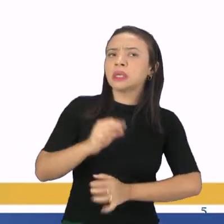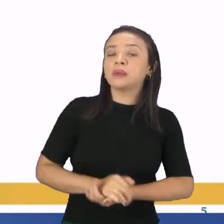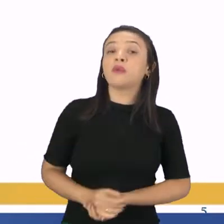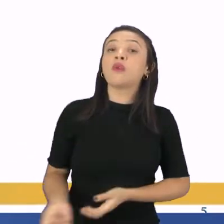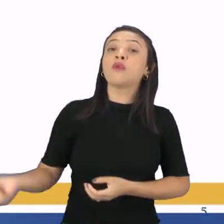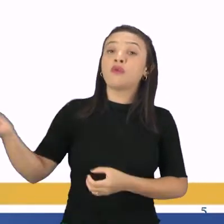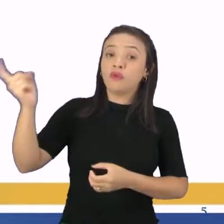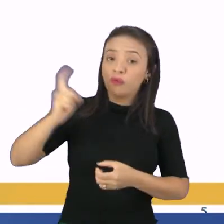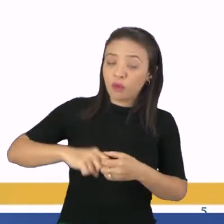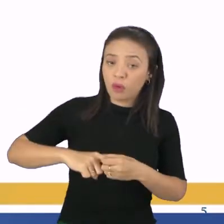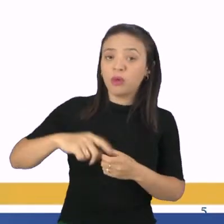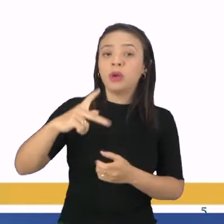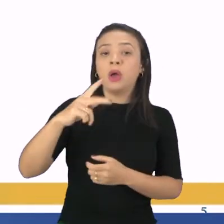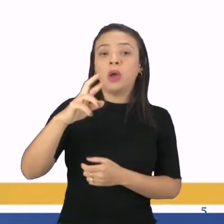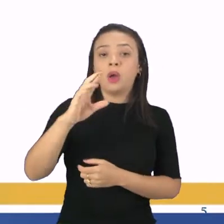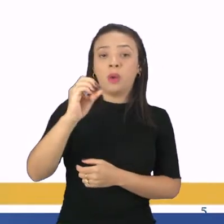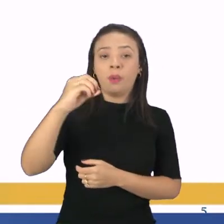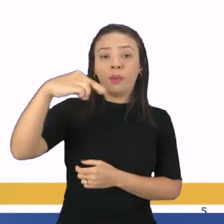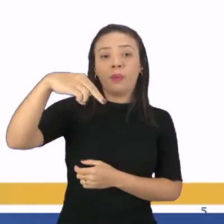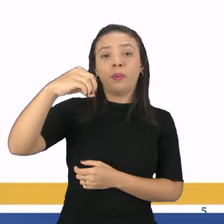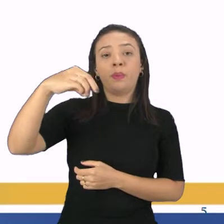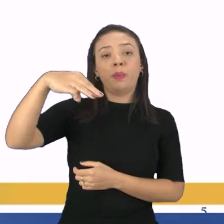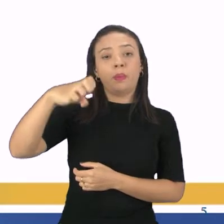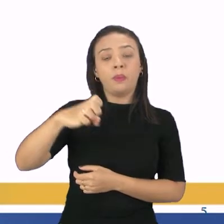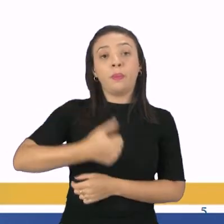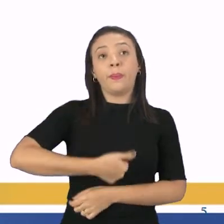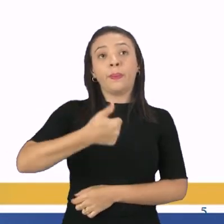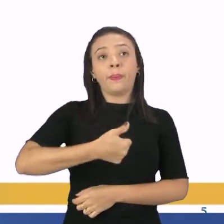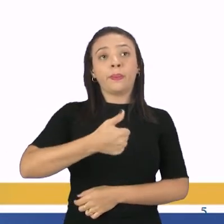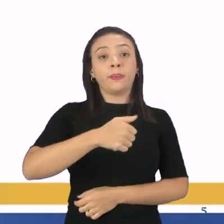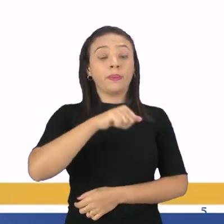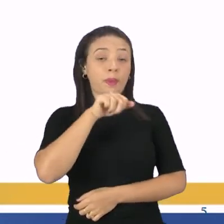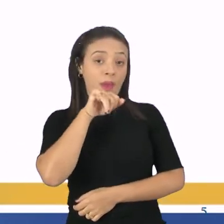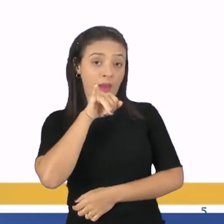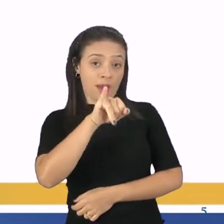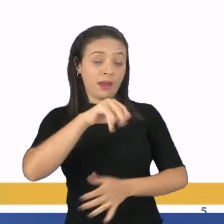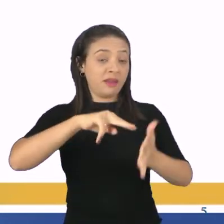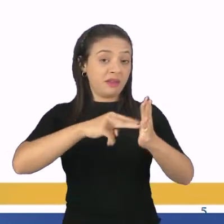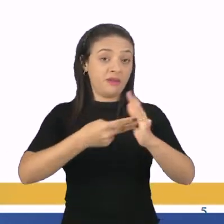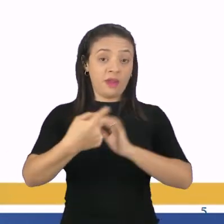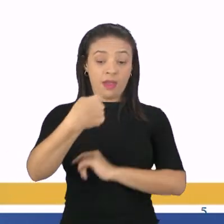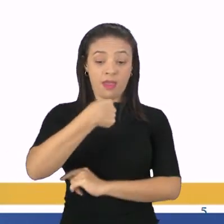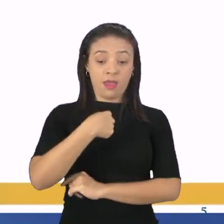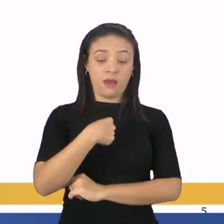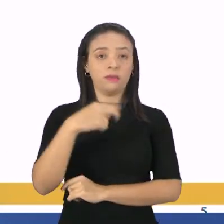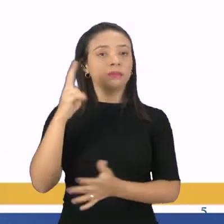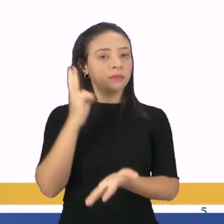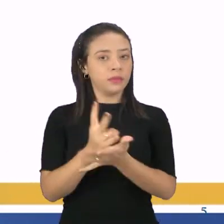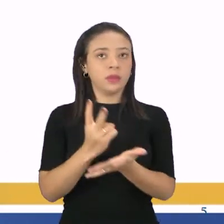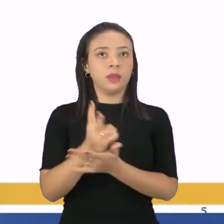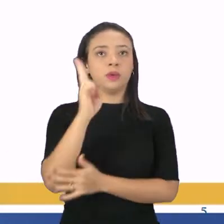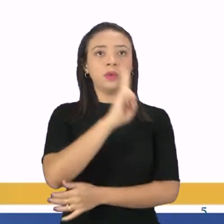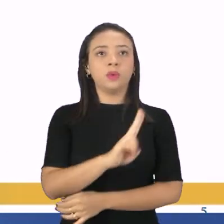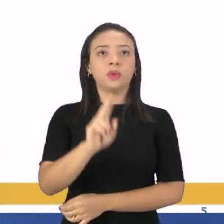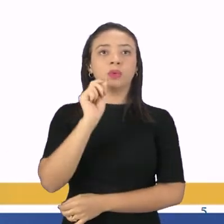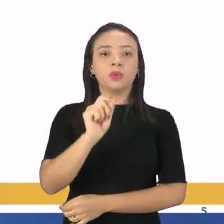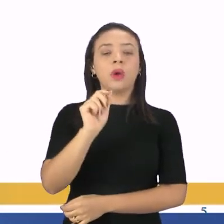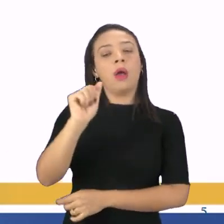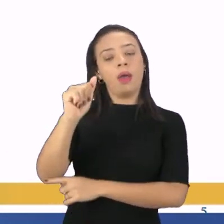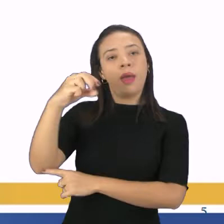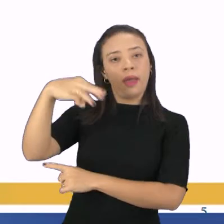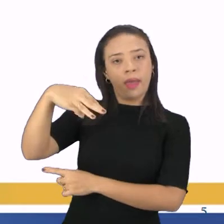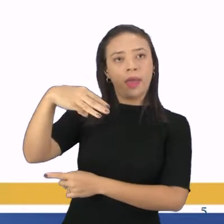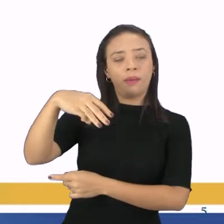pronomes para vocês entenderem. Então aí, ó, o primeiro pronome, I, que significa eu, você vai sempre usar a conjugação